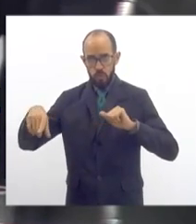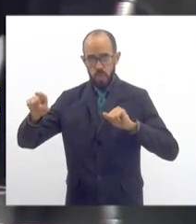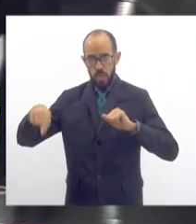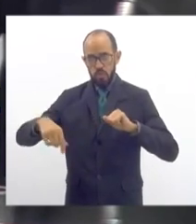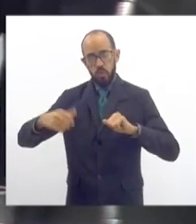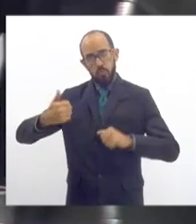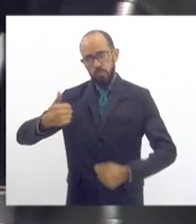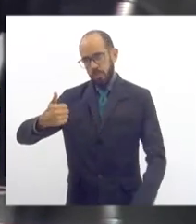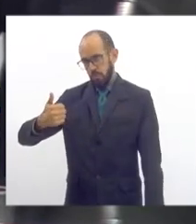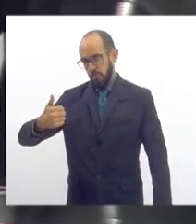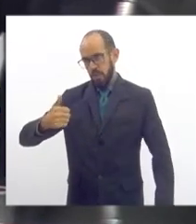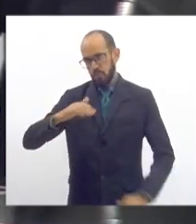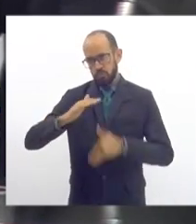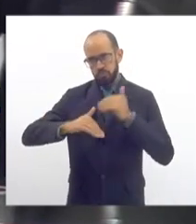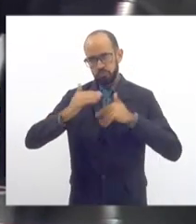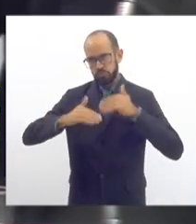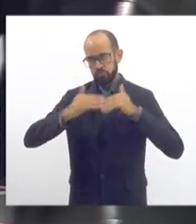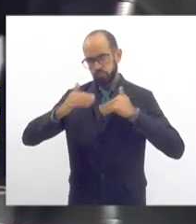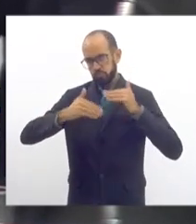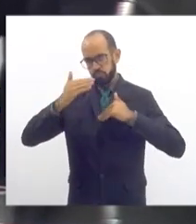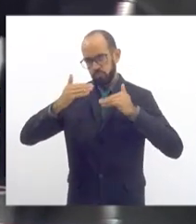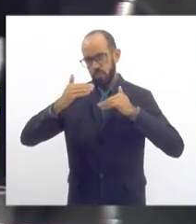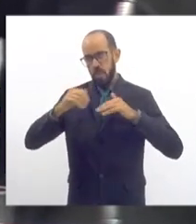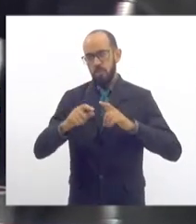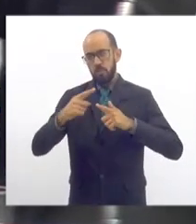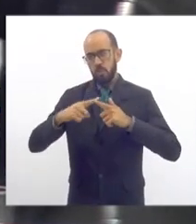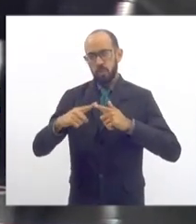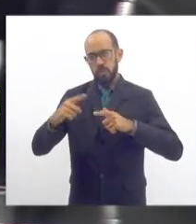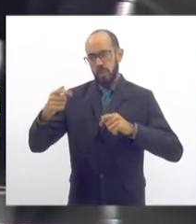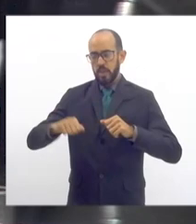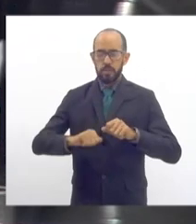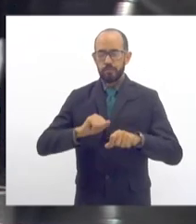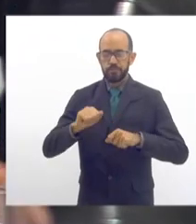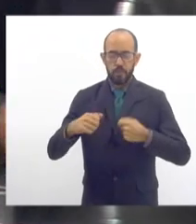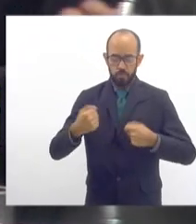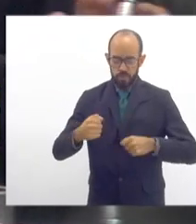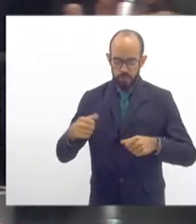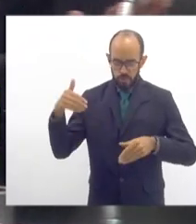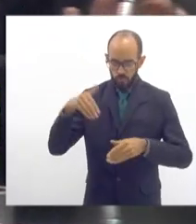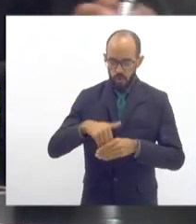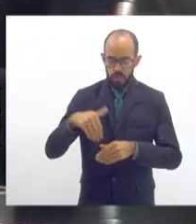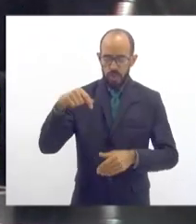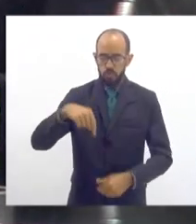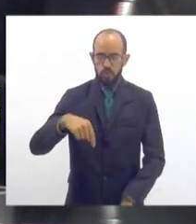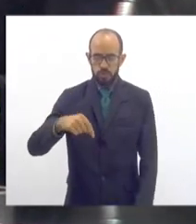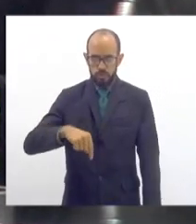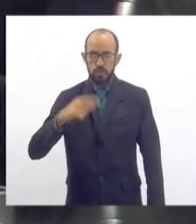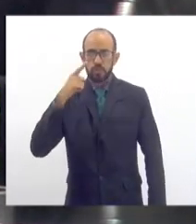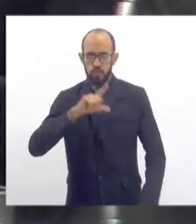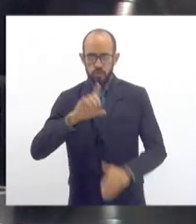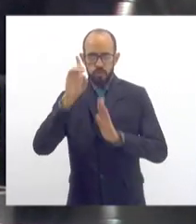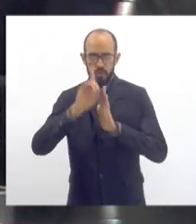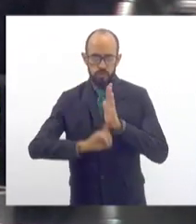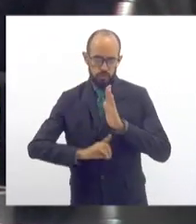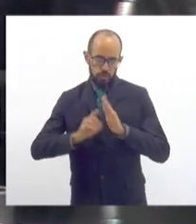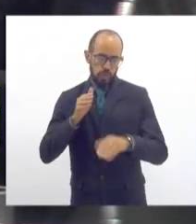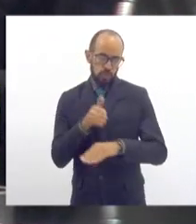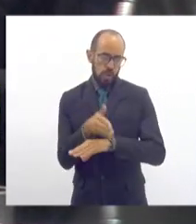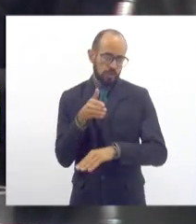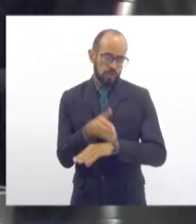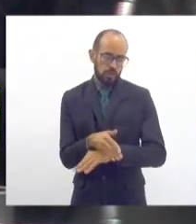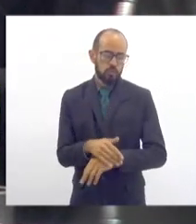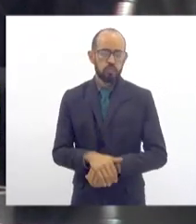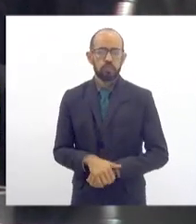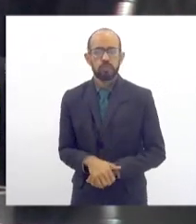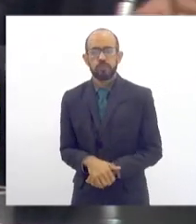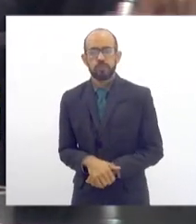passo. Porque o que tem que ser efetivado é ela vir para essa casa, ser votado e esse direito ser alcançado por vocês. É,